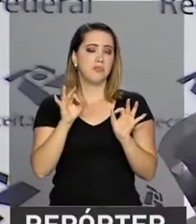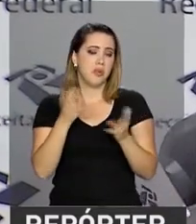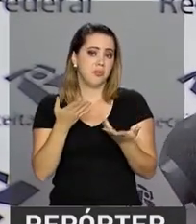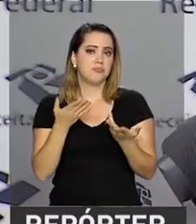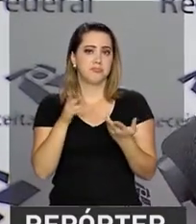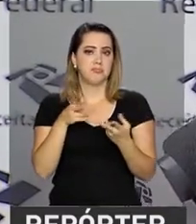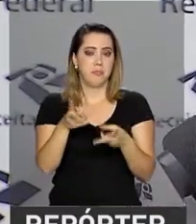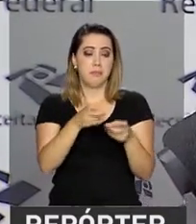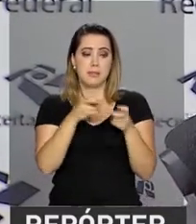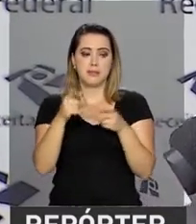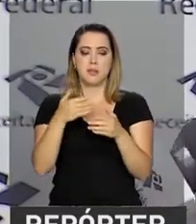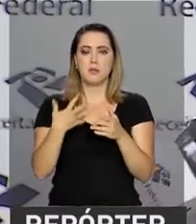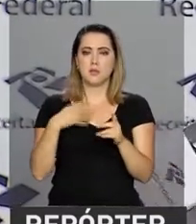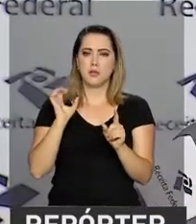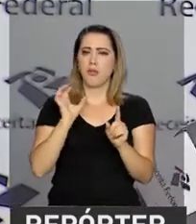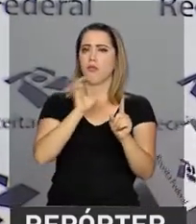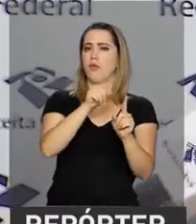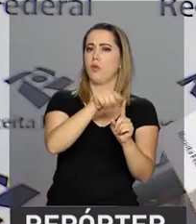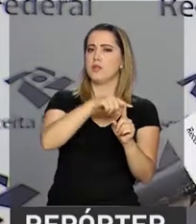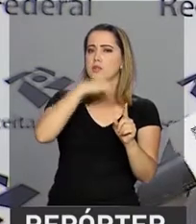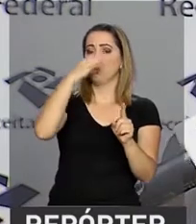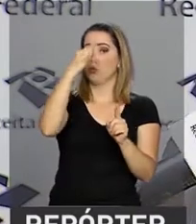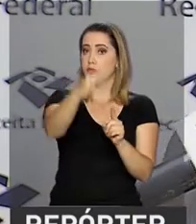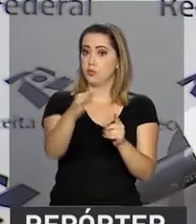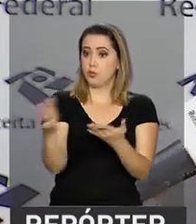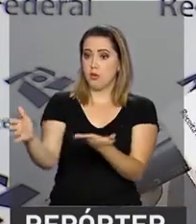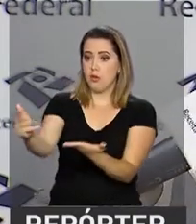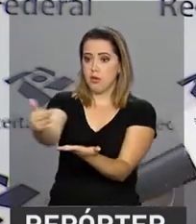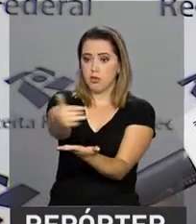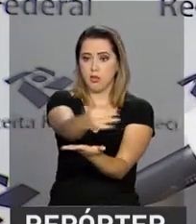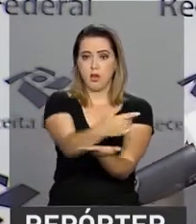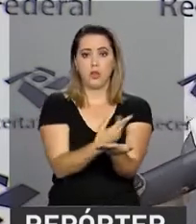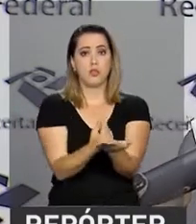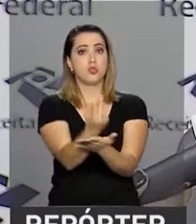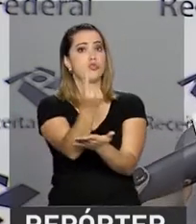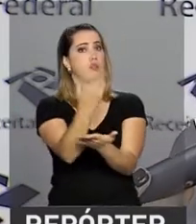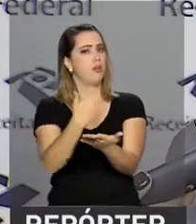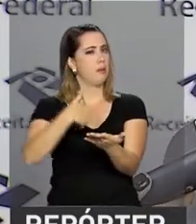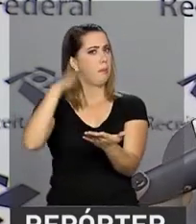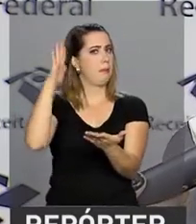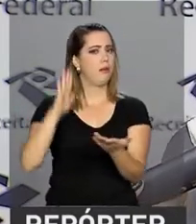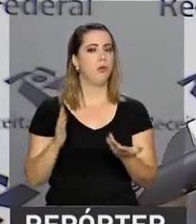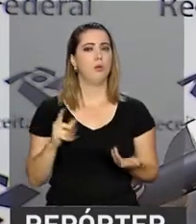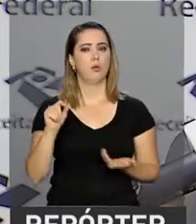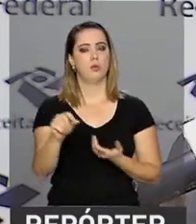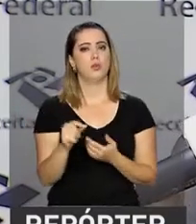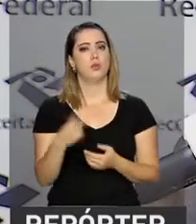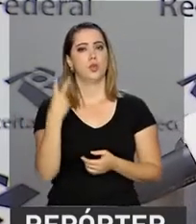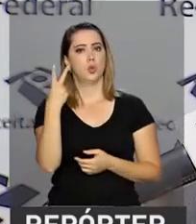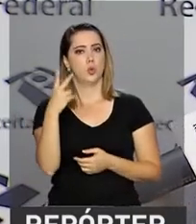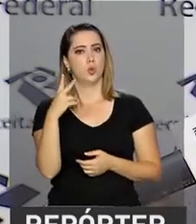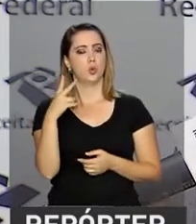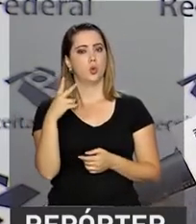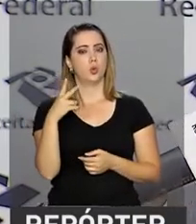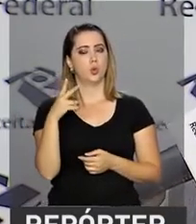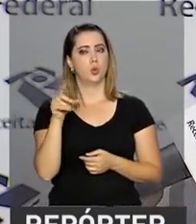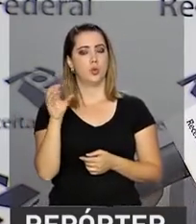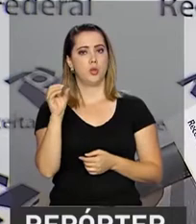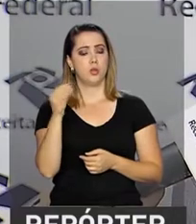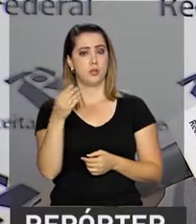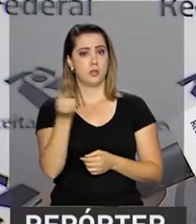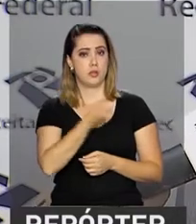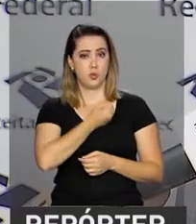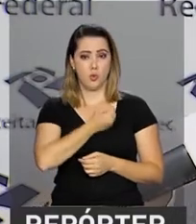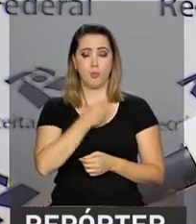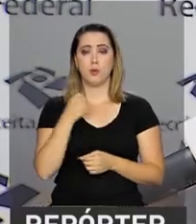é muito provável que nós tenhamos um reflexo direto na arrecadação dos tributos. O mês de agosto foi exemplo. Essa variação de 2 dígitos positiva, ela está em linha